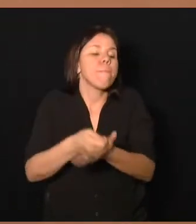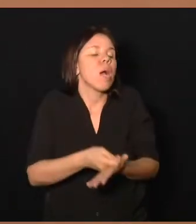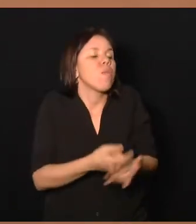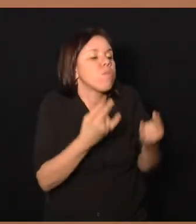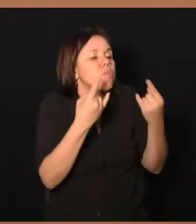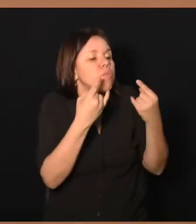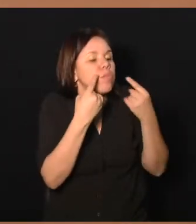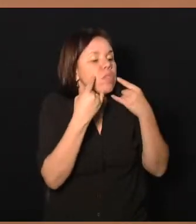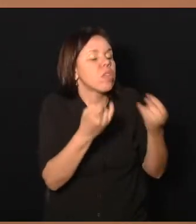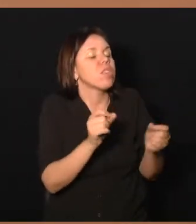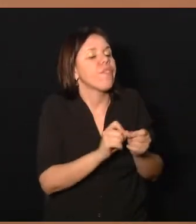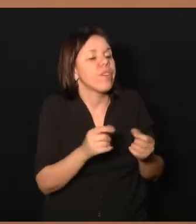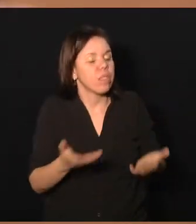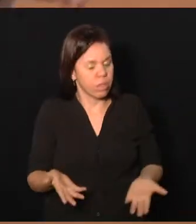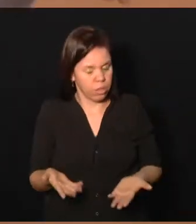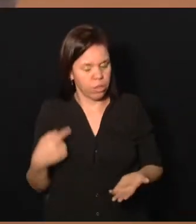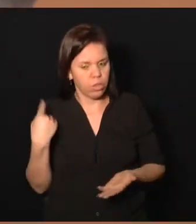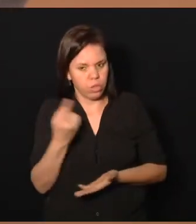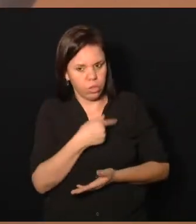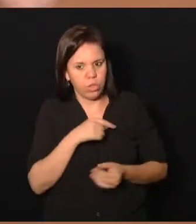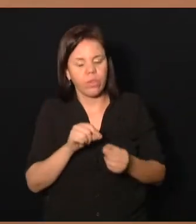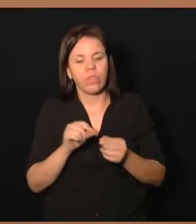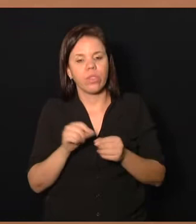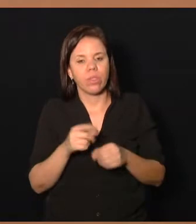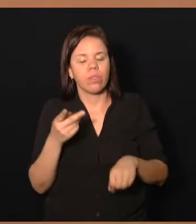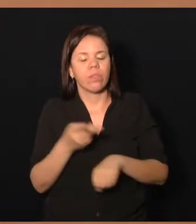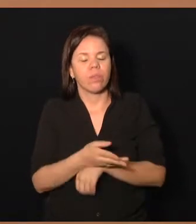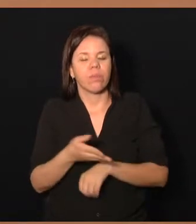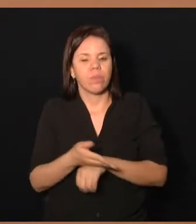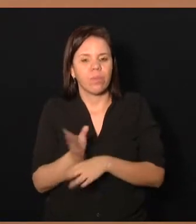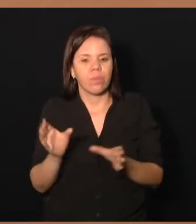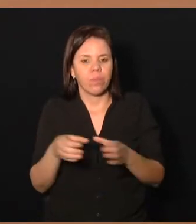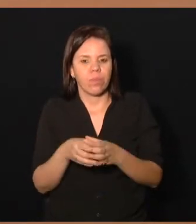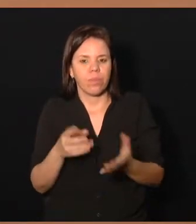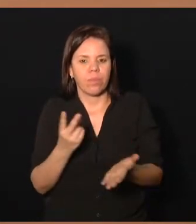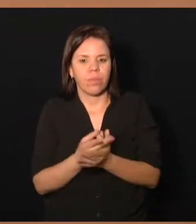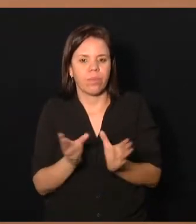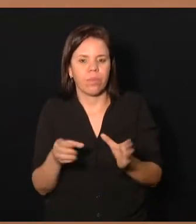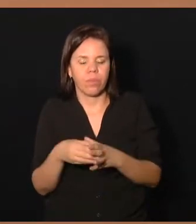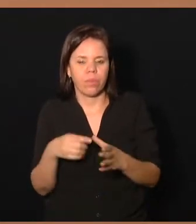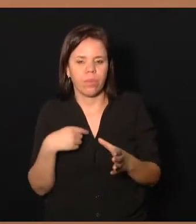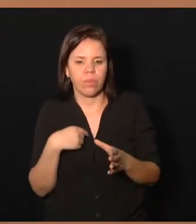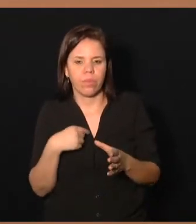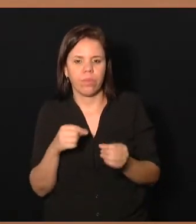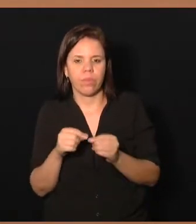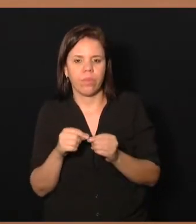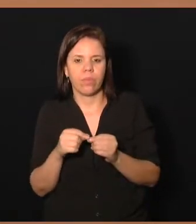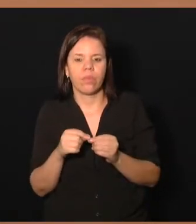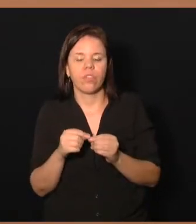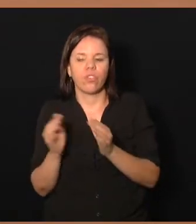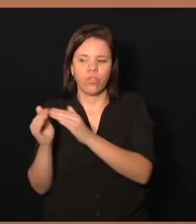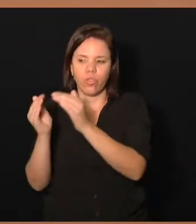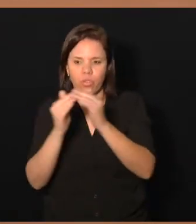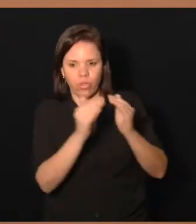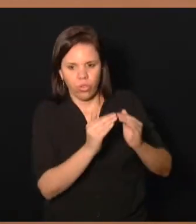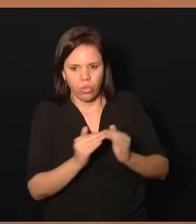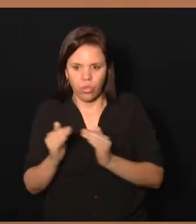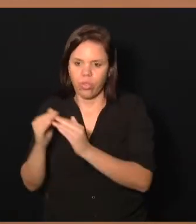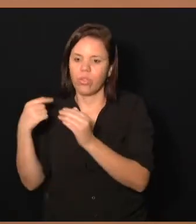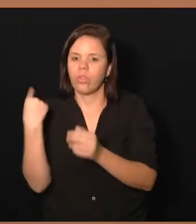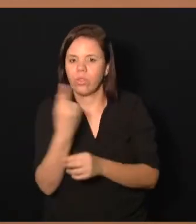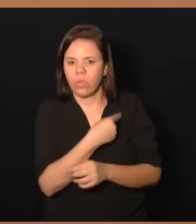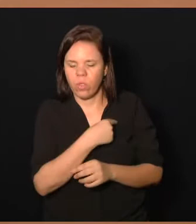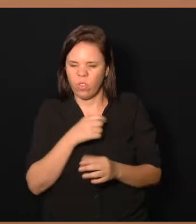interessava em fazer. E nós fazemos parte da mesma equipe na comissão de urbanismo. E nós